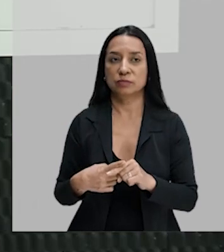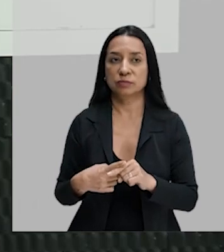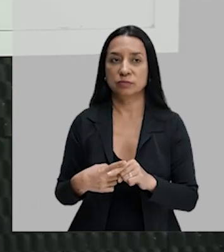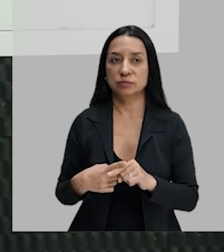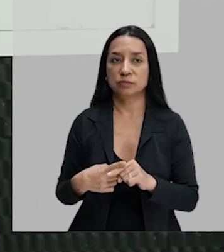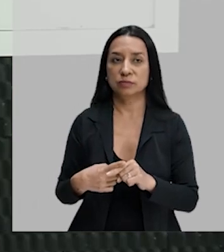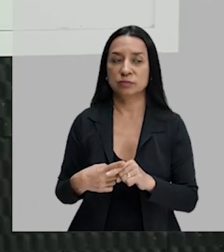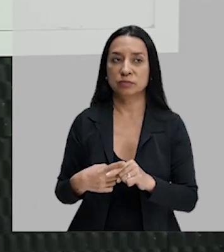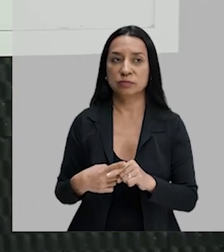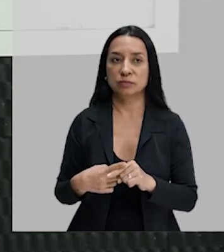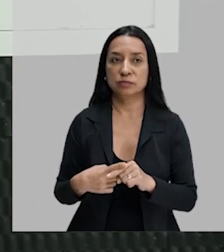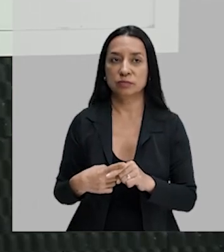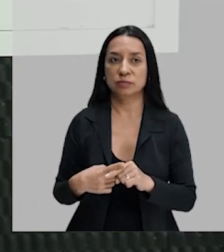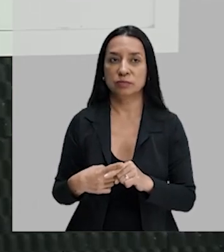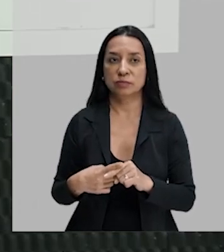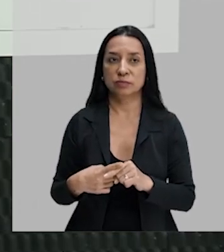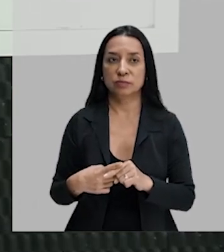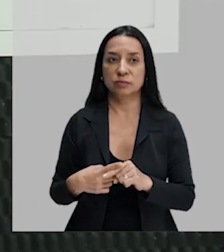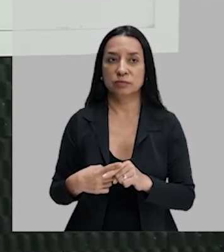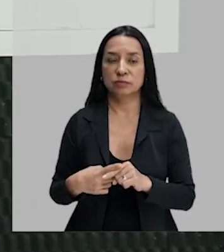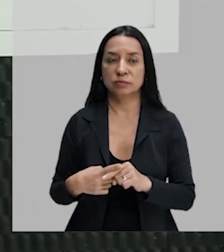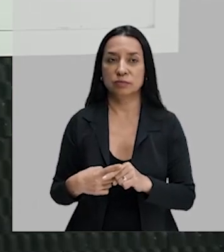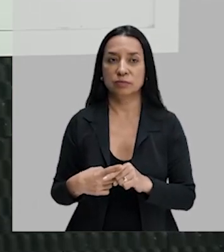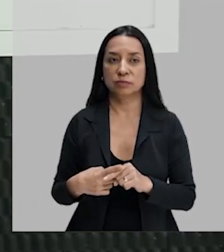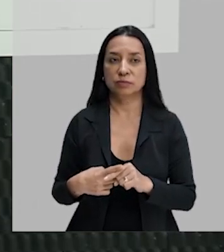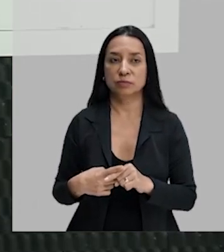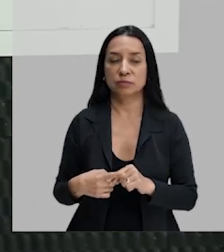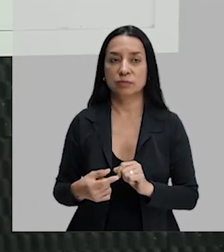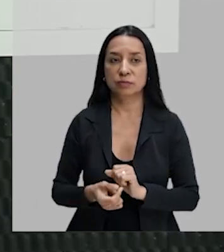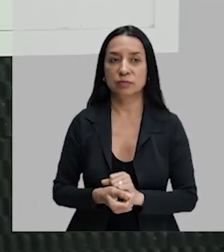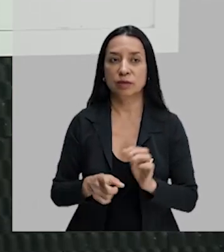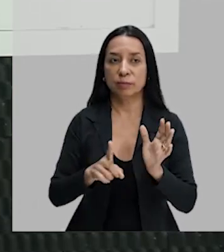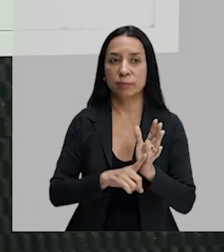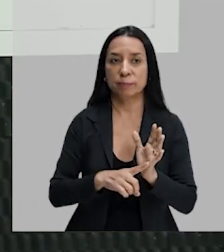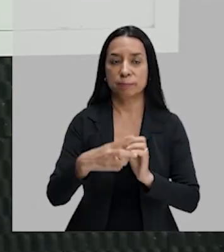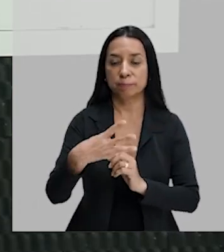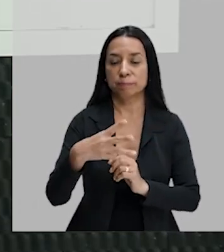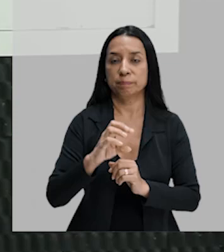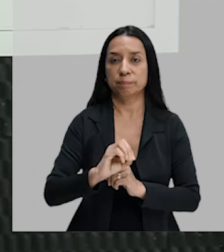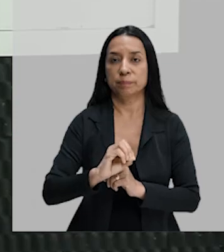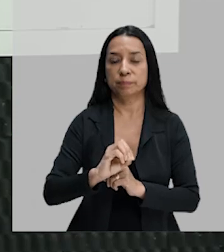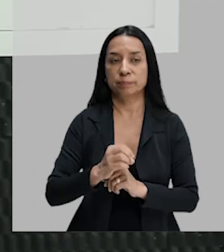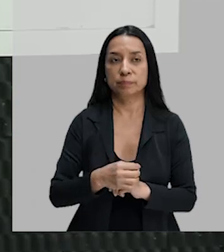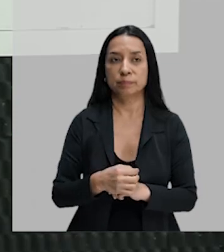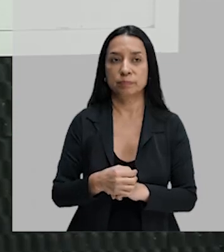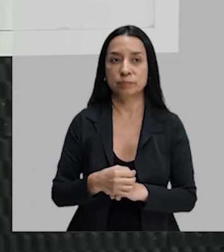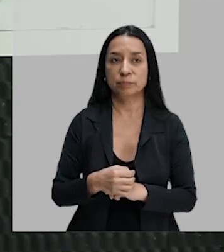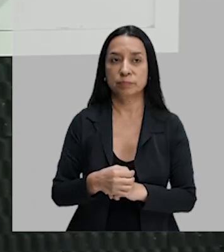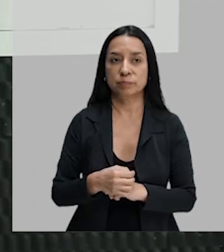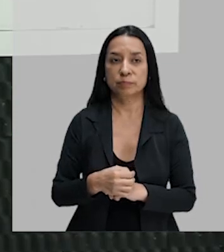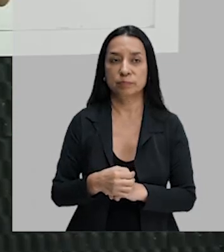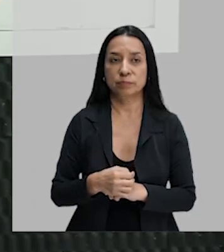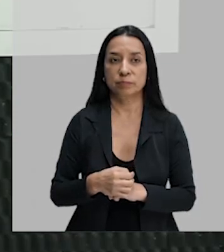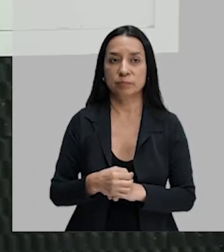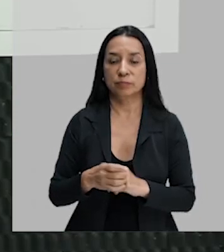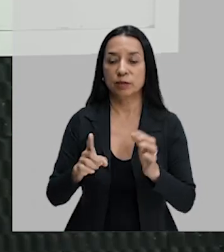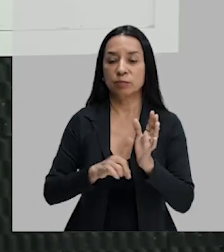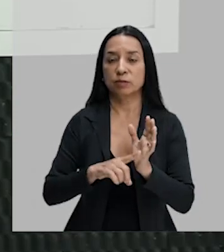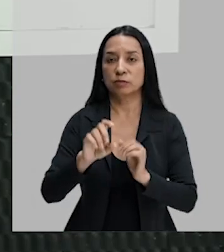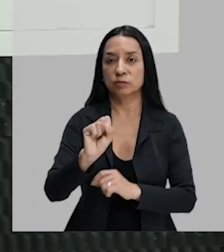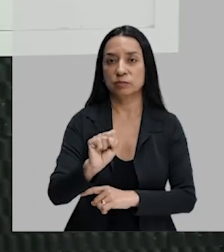0 nem coloco aqui dá menos 30 aqui vai dar menos